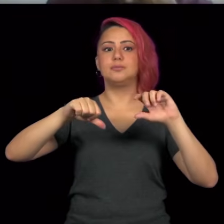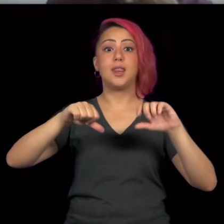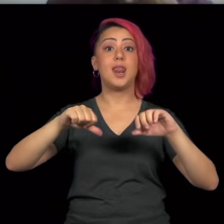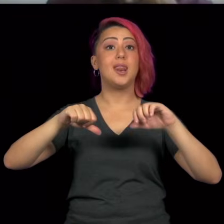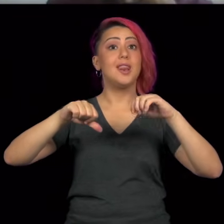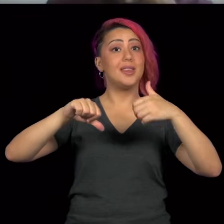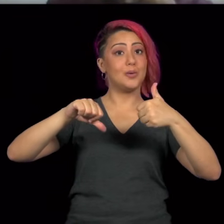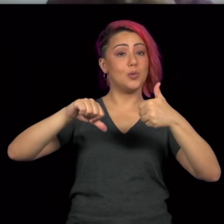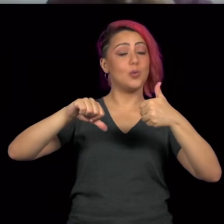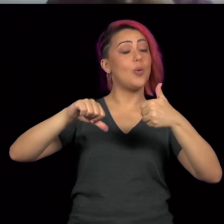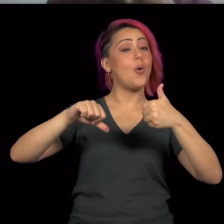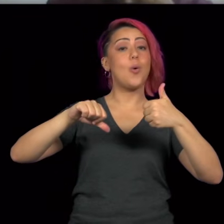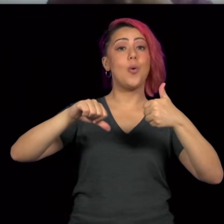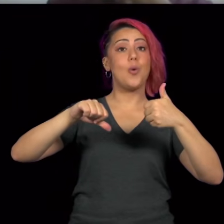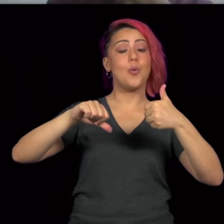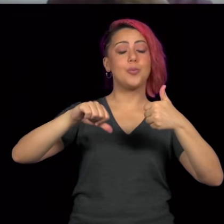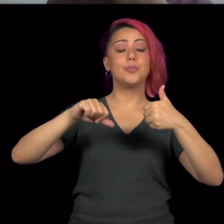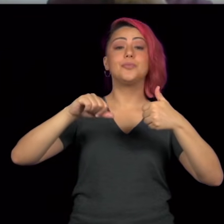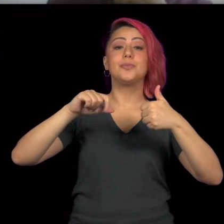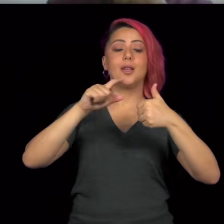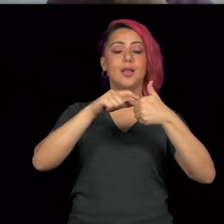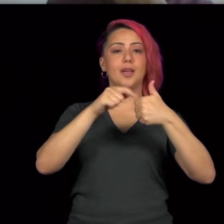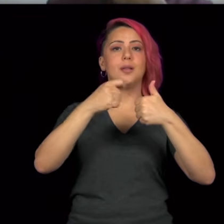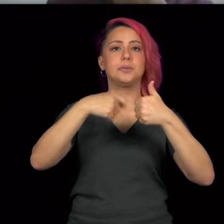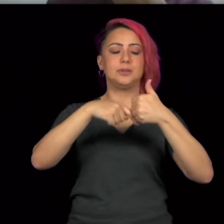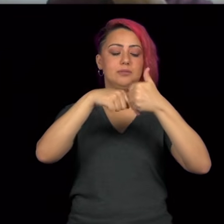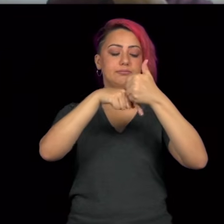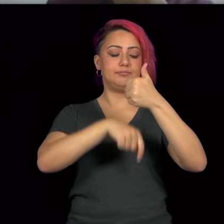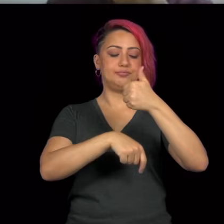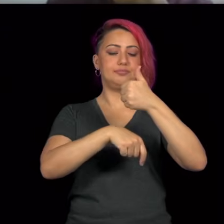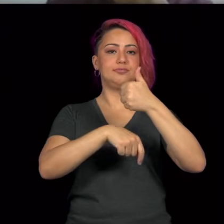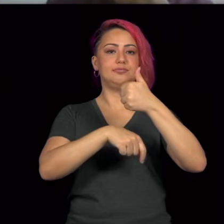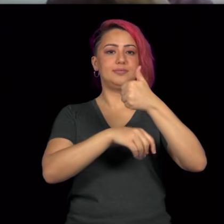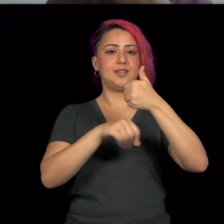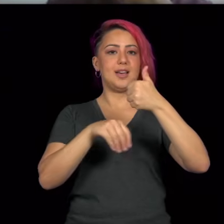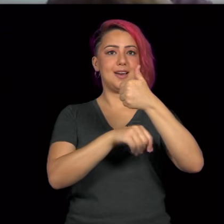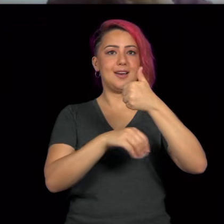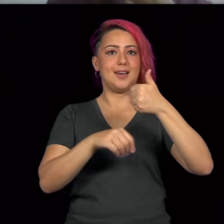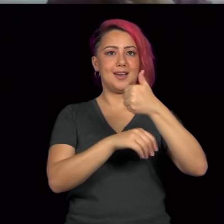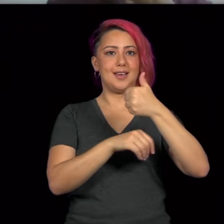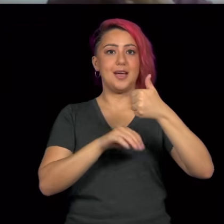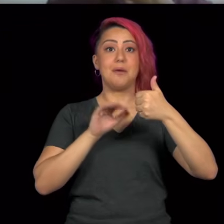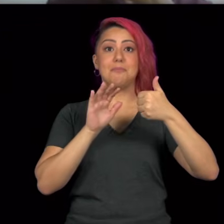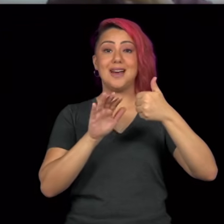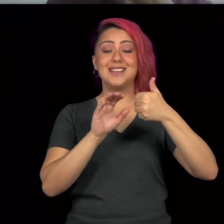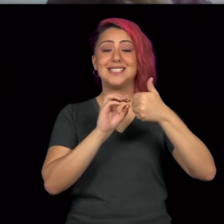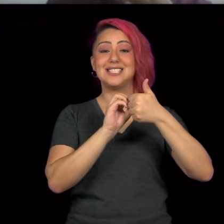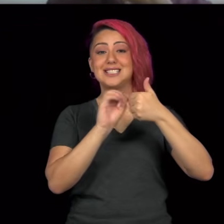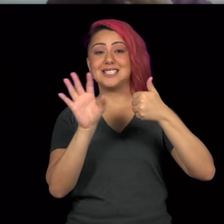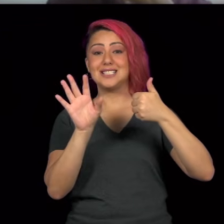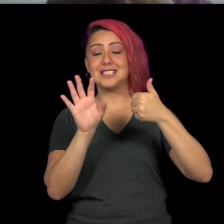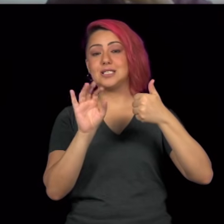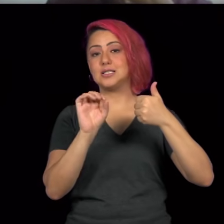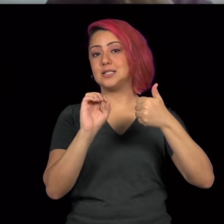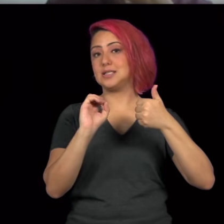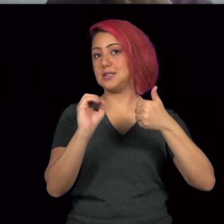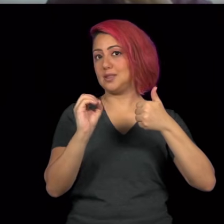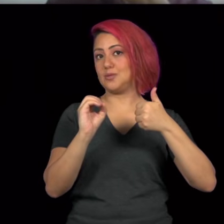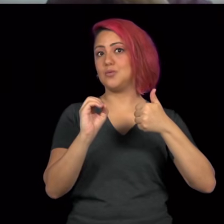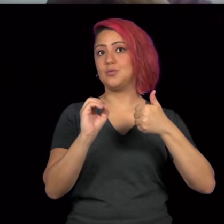está ligado. E a minha saída vai ser 0. Então, reparem, considerando um OR,